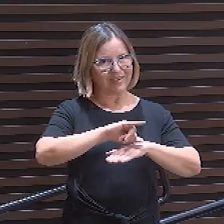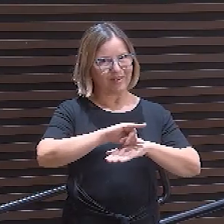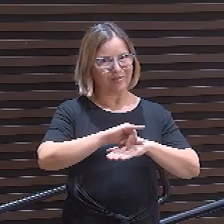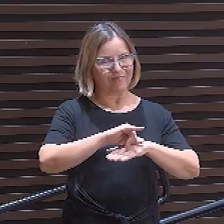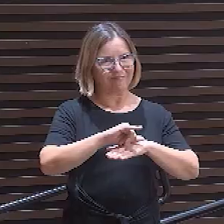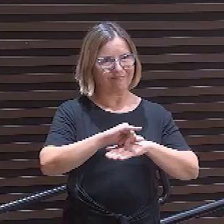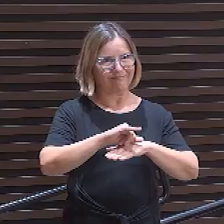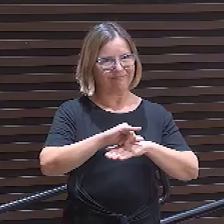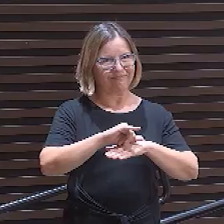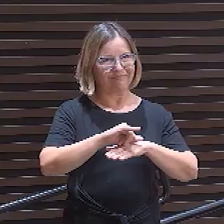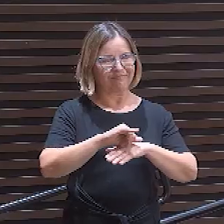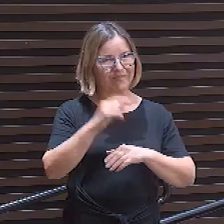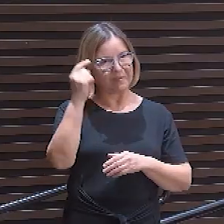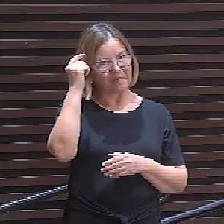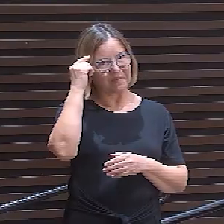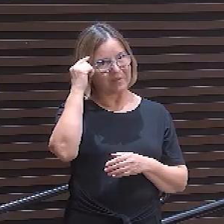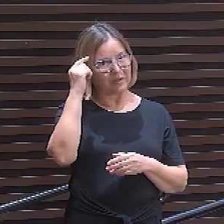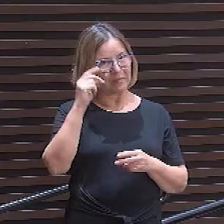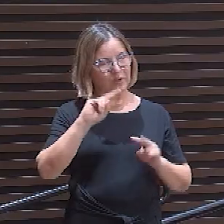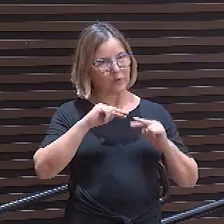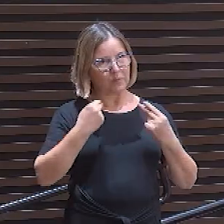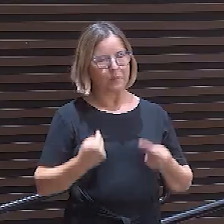pela graça. A